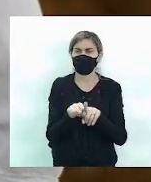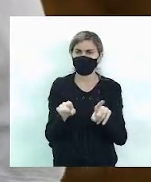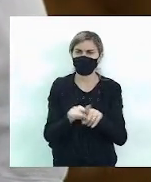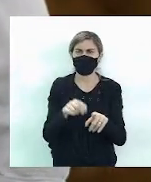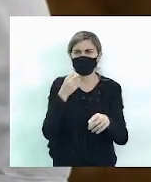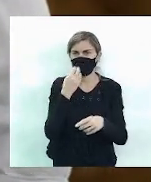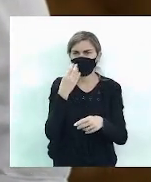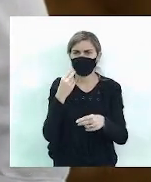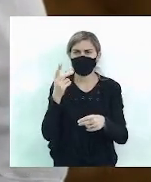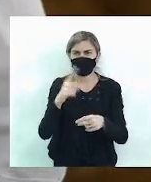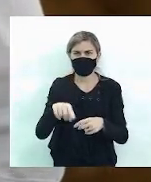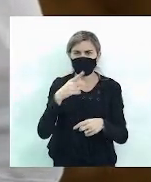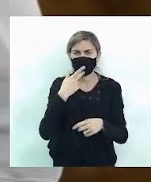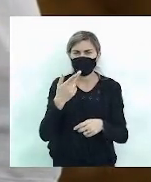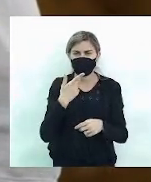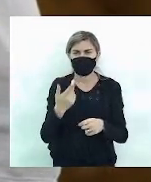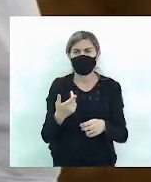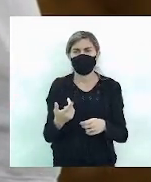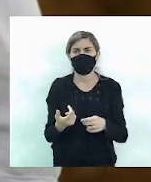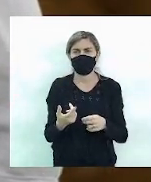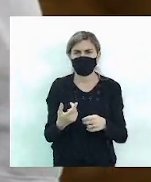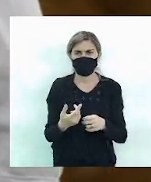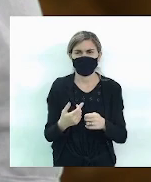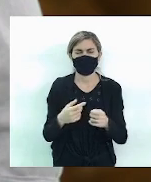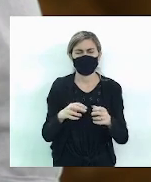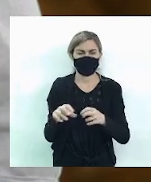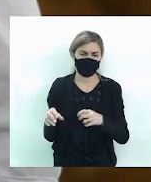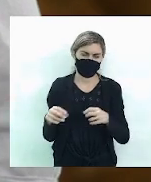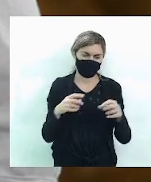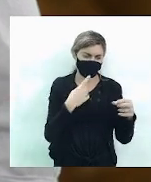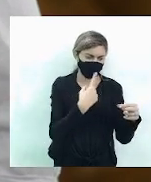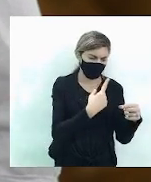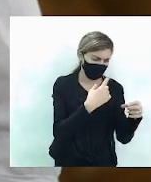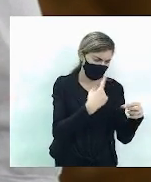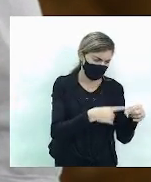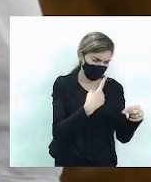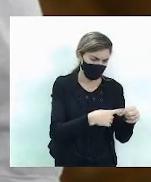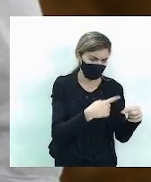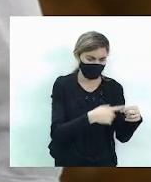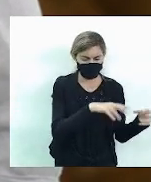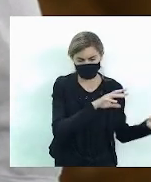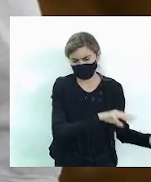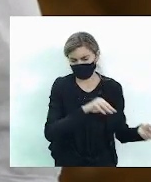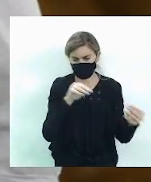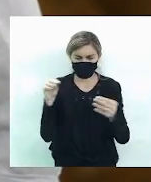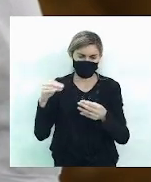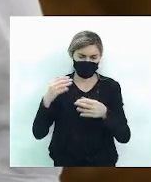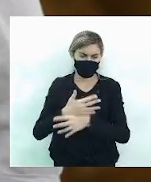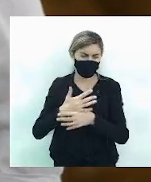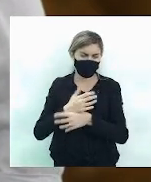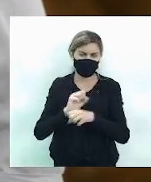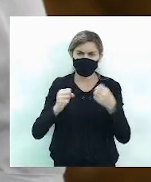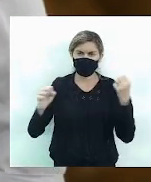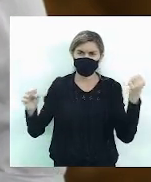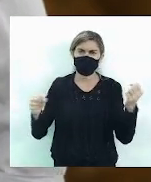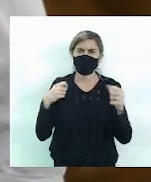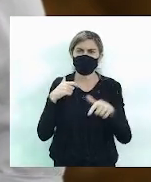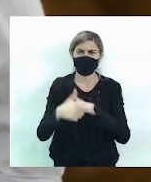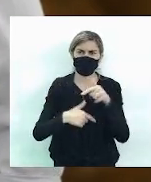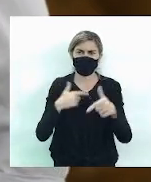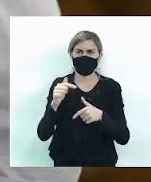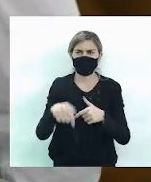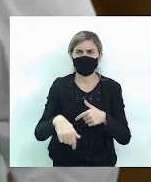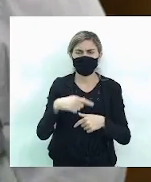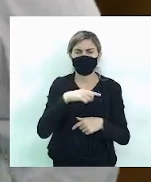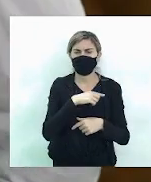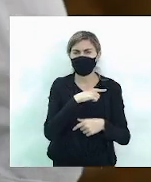bom lembrar que quando ele fala essa questão dessa saída do interior para a cidade grande, a gente já trabalhou aqui, Eduardo,